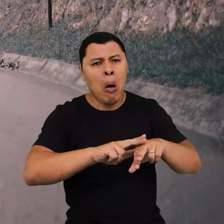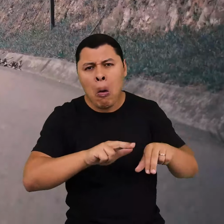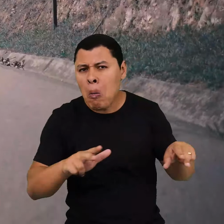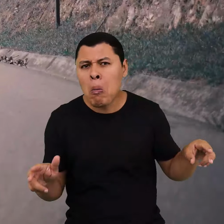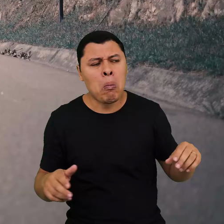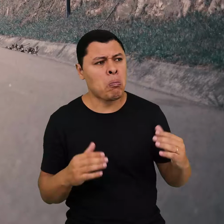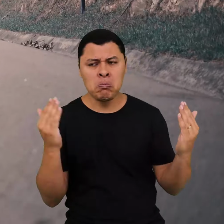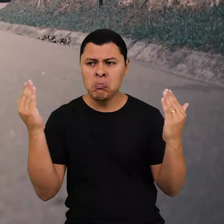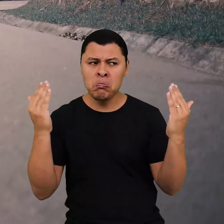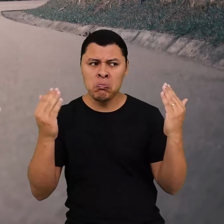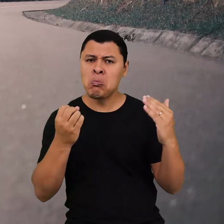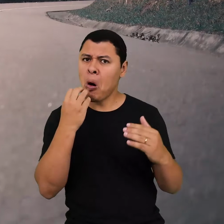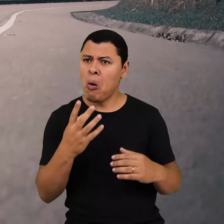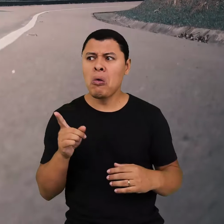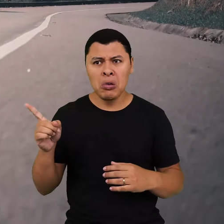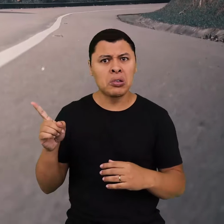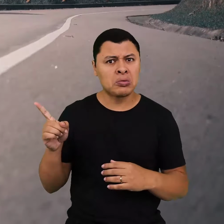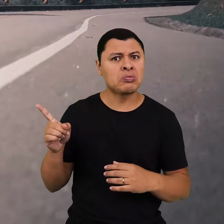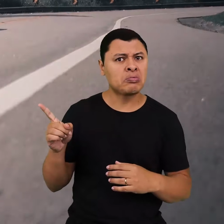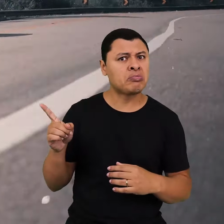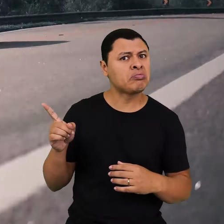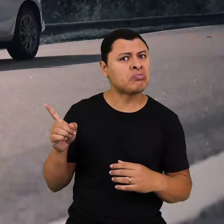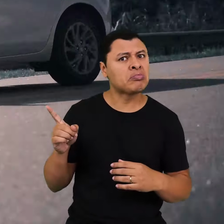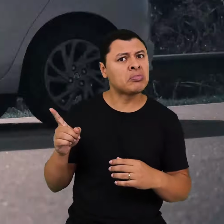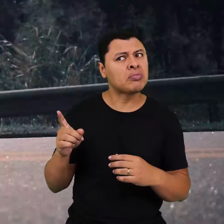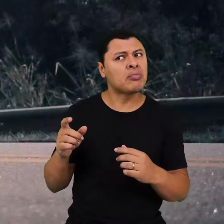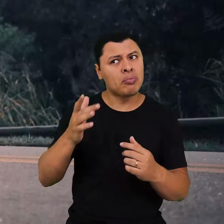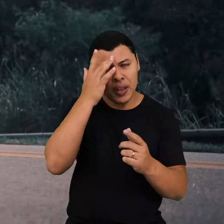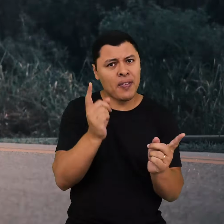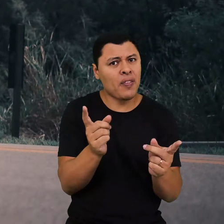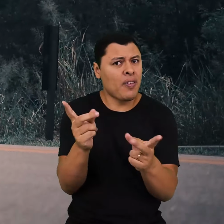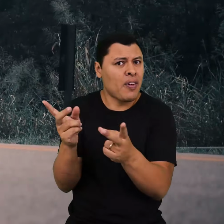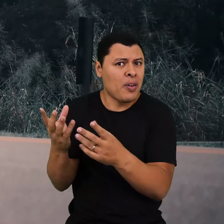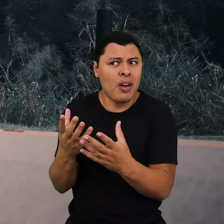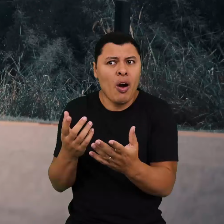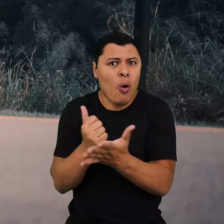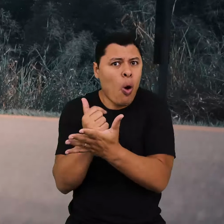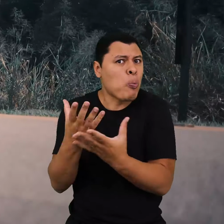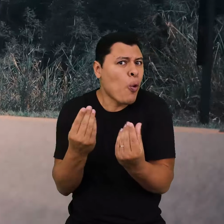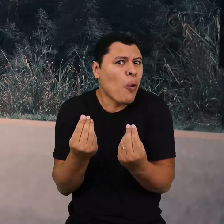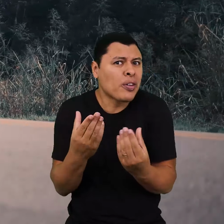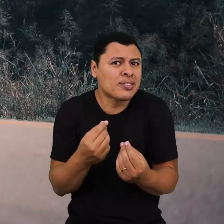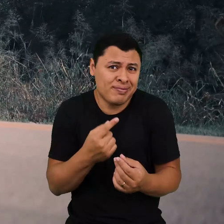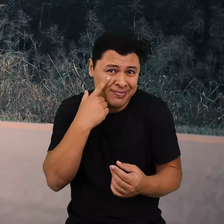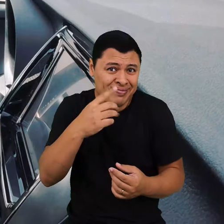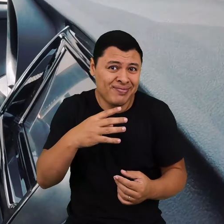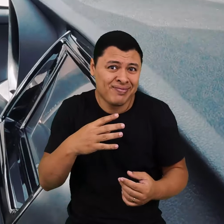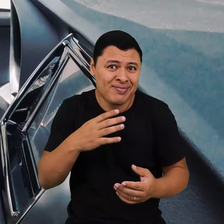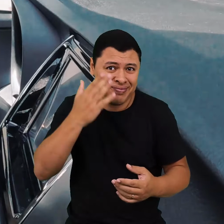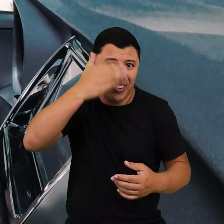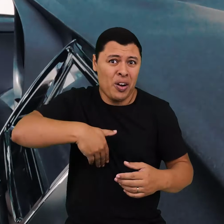competitivo. Então isso ajuda a explicar por que ele está liderando, né, nessa categoria aí. Ele está